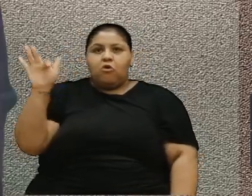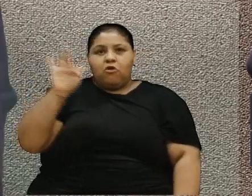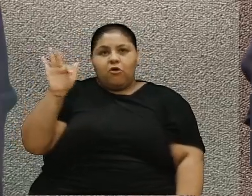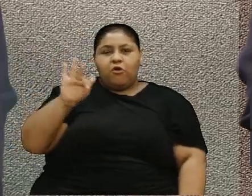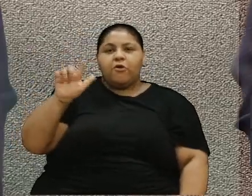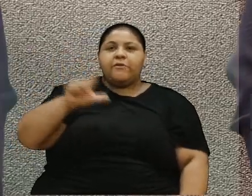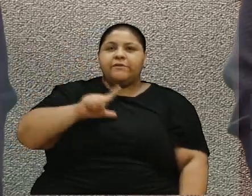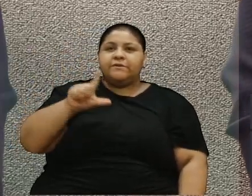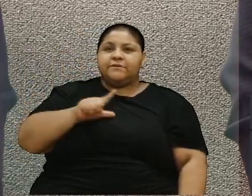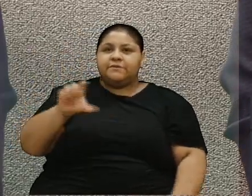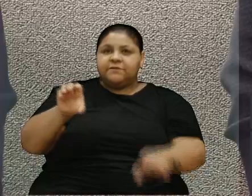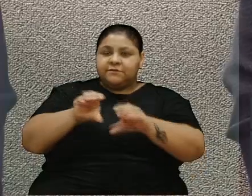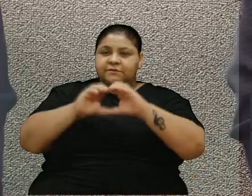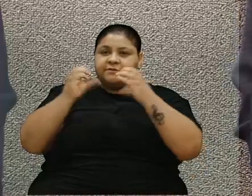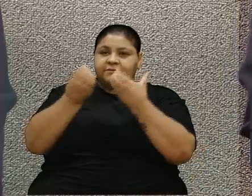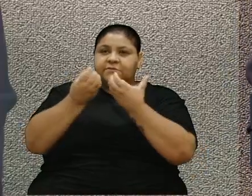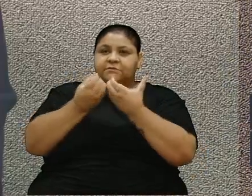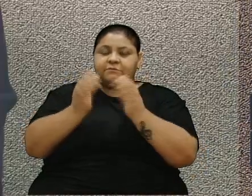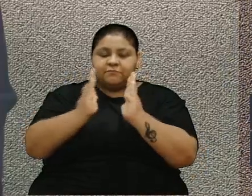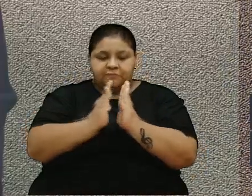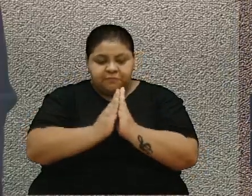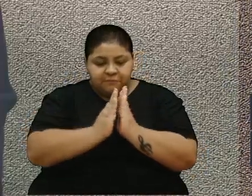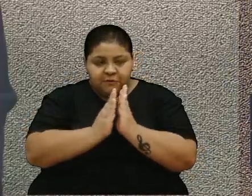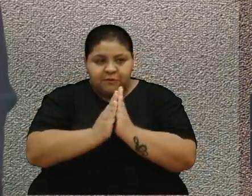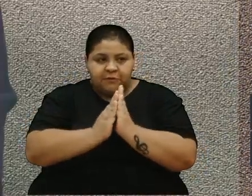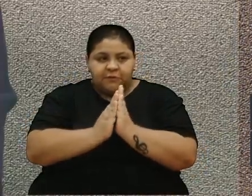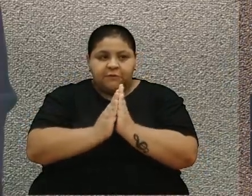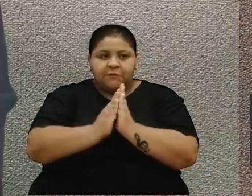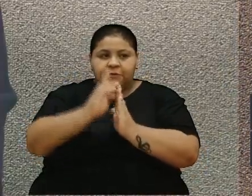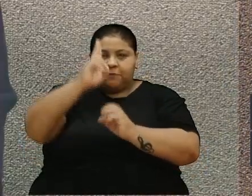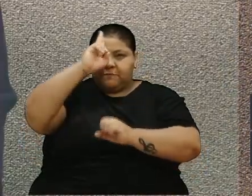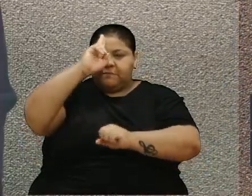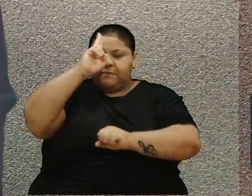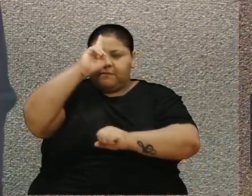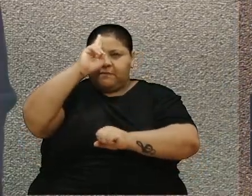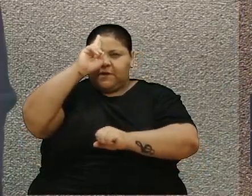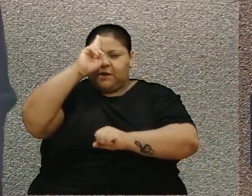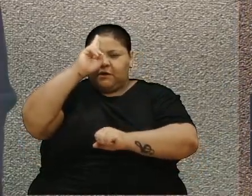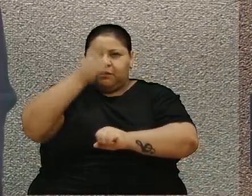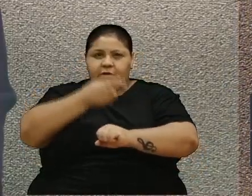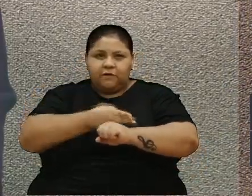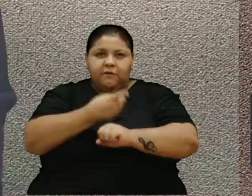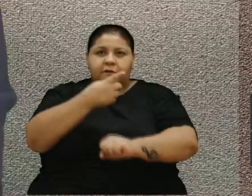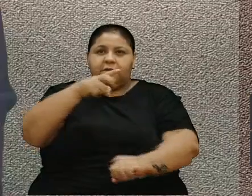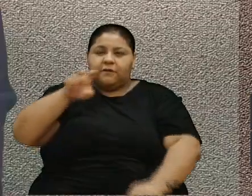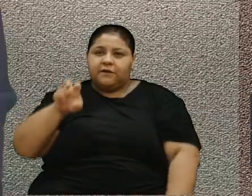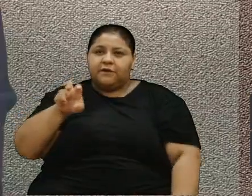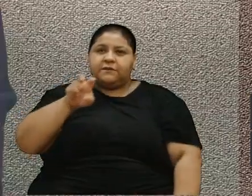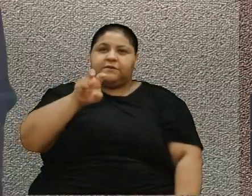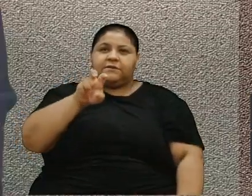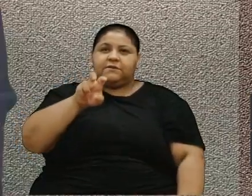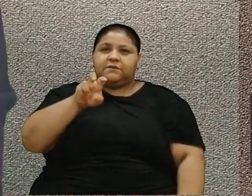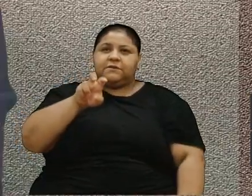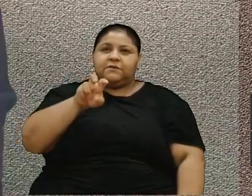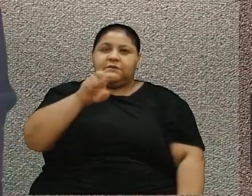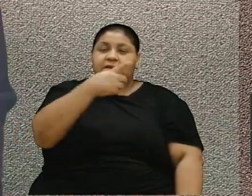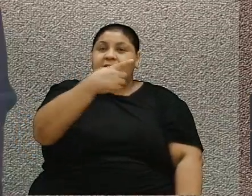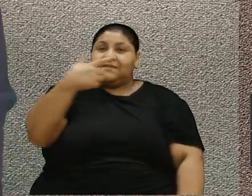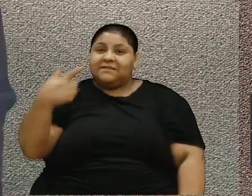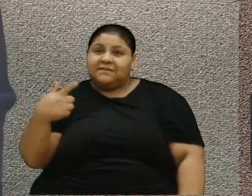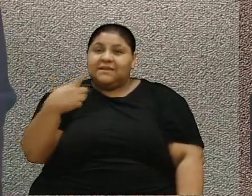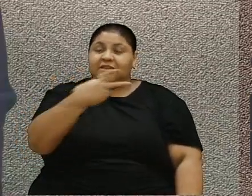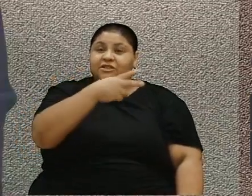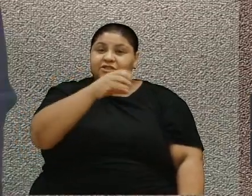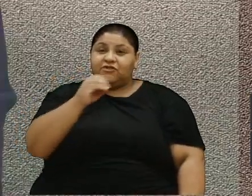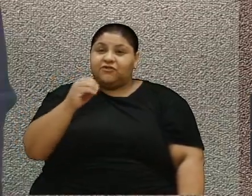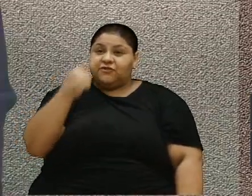comunidade missas ao meio-dia, às 15 horas, às 17 horas e às 19 horas.